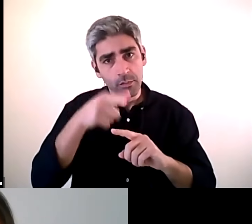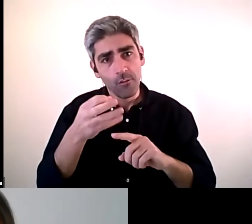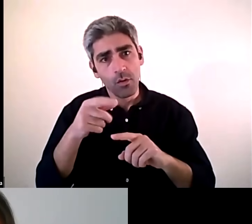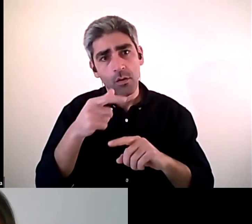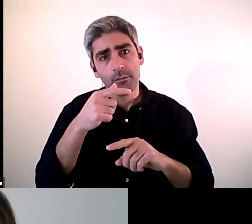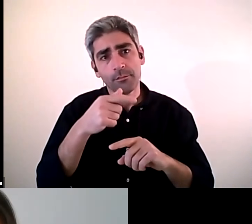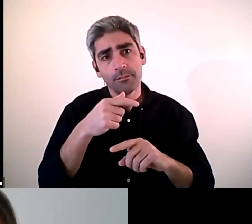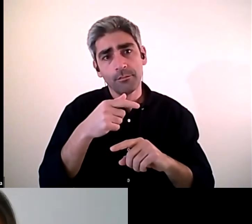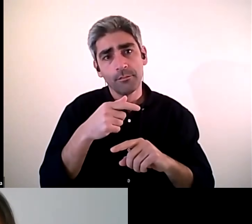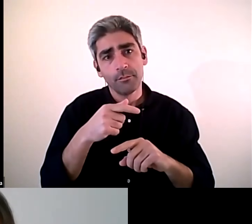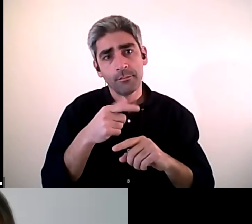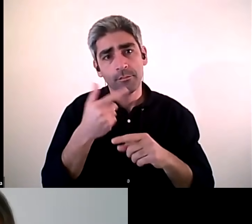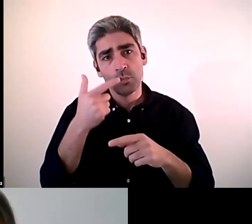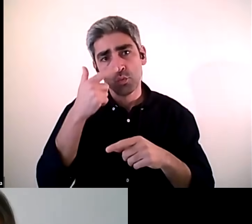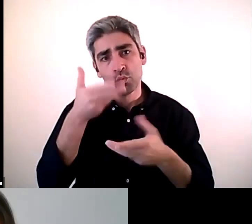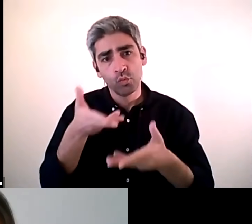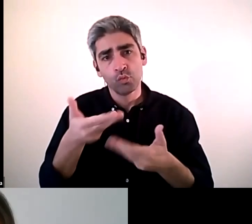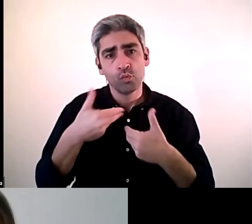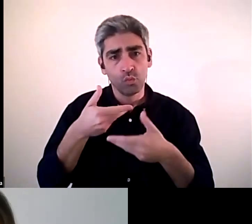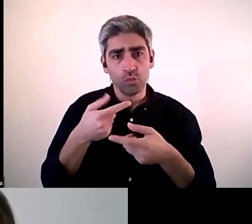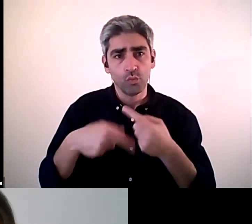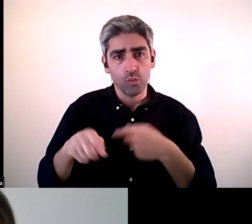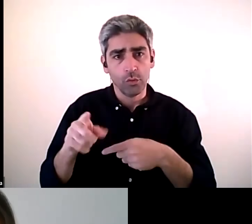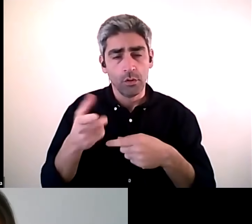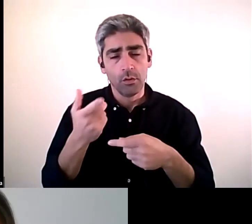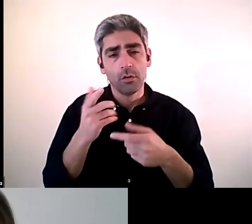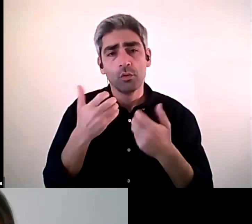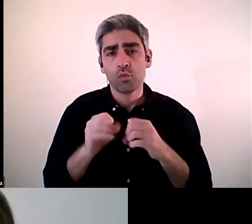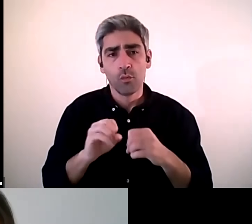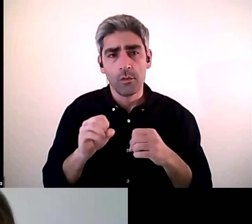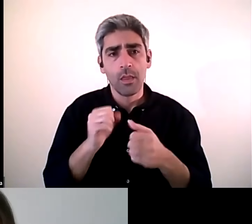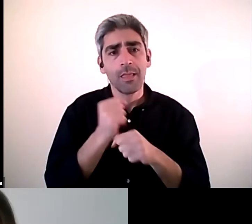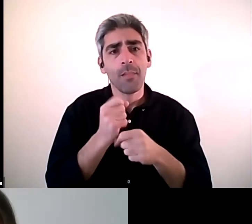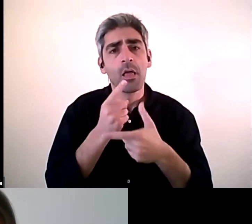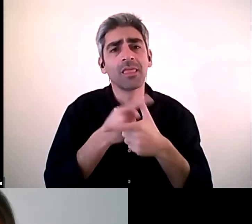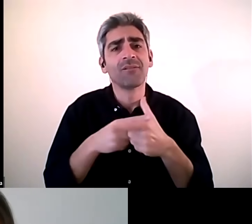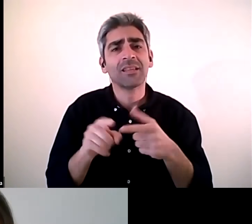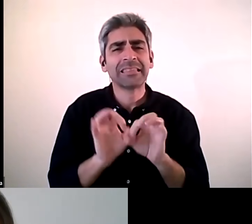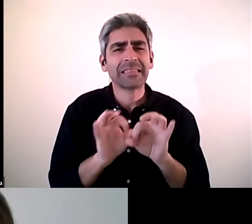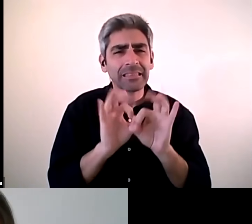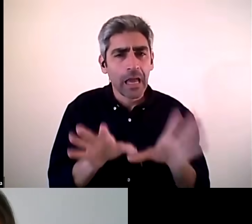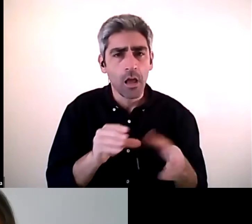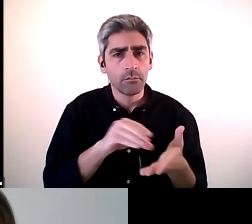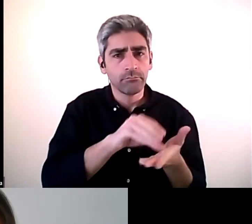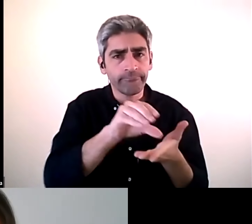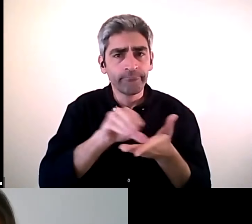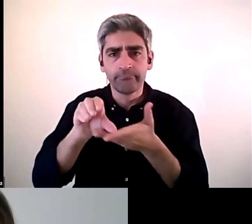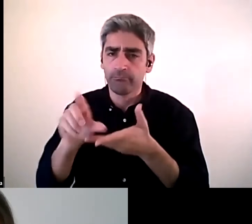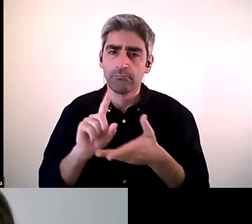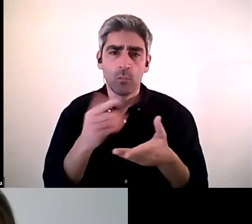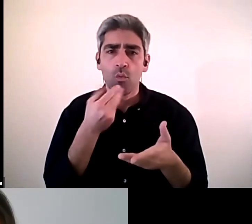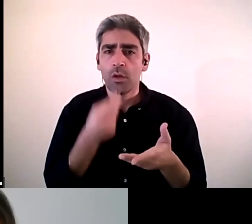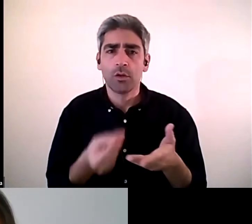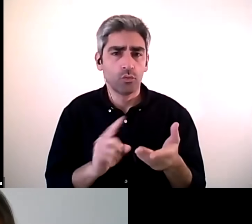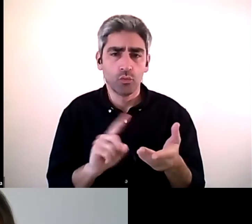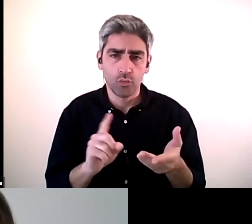da multiajuda. Portanto, sem dúvida que o trabalho não pode ser distribuído equitativamente, porque isso não é sinal de justiça,